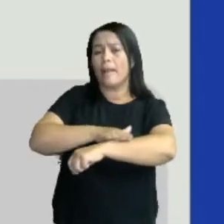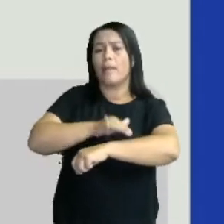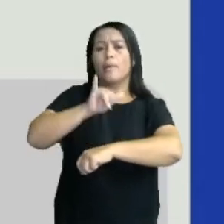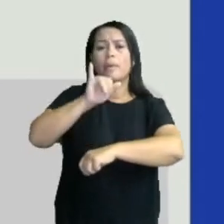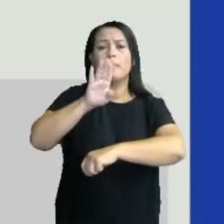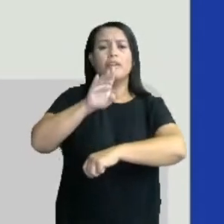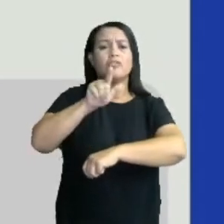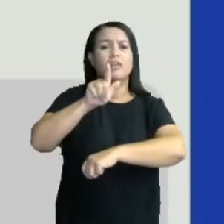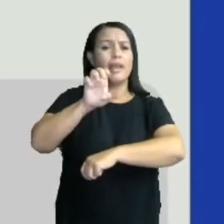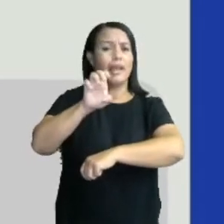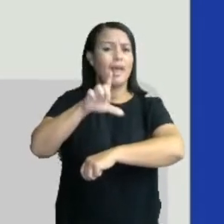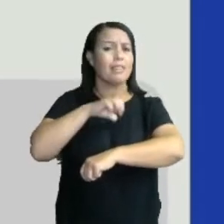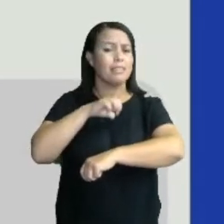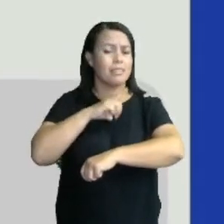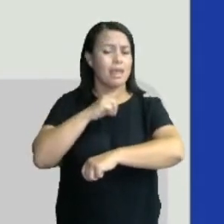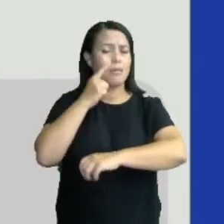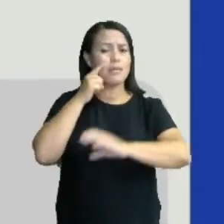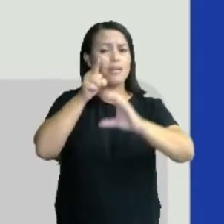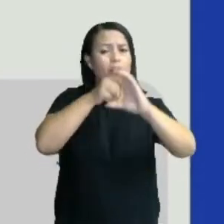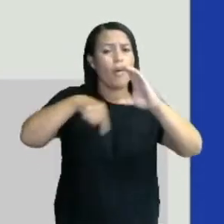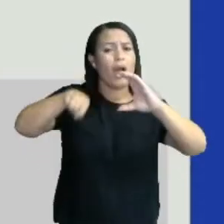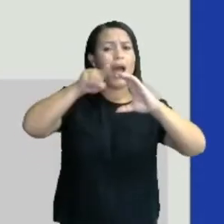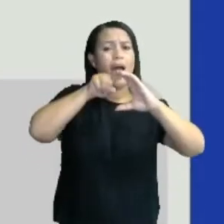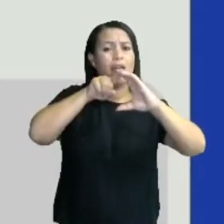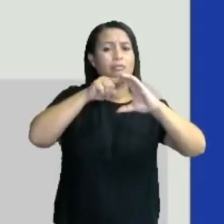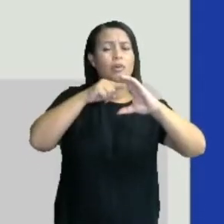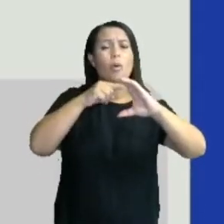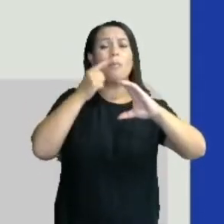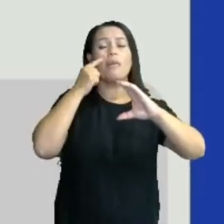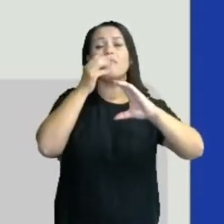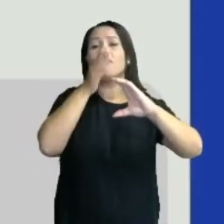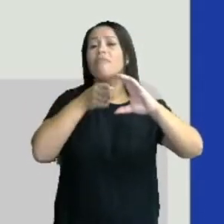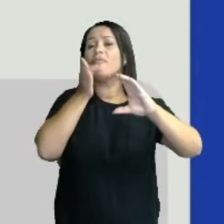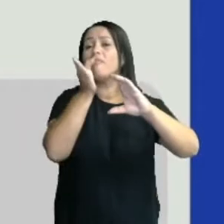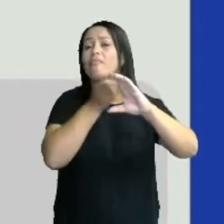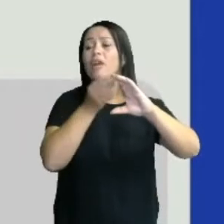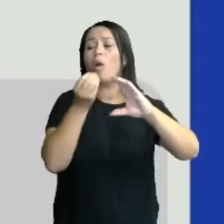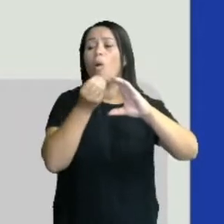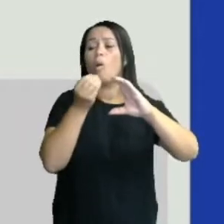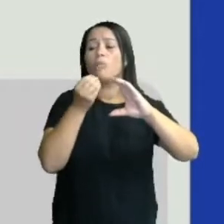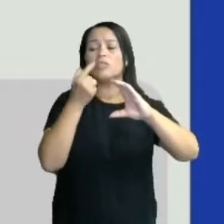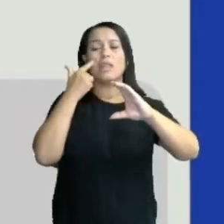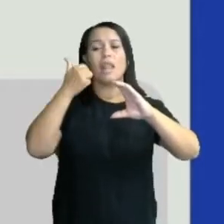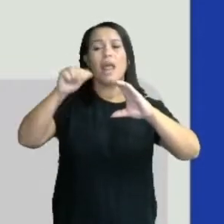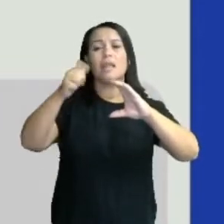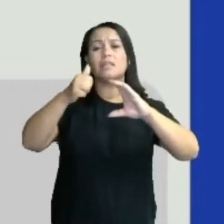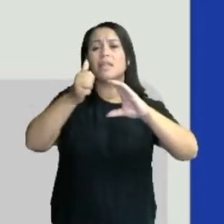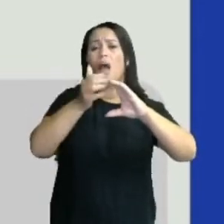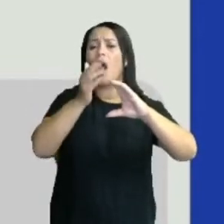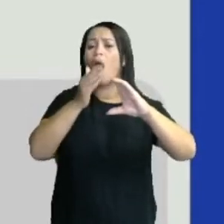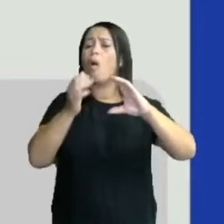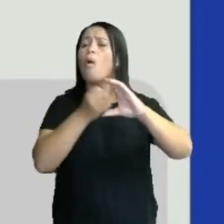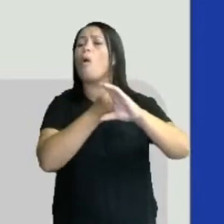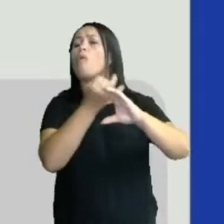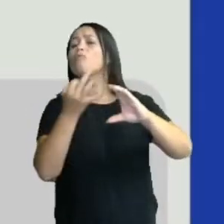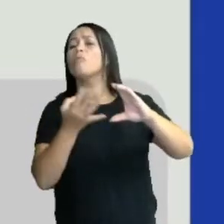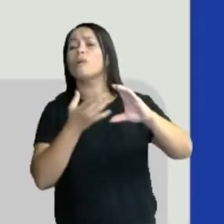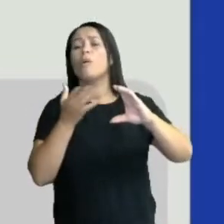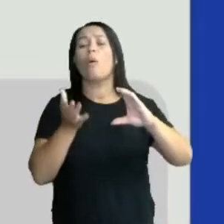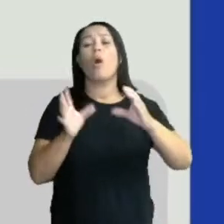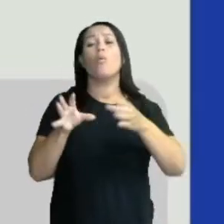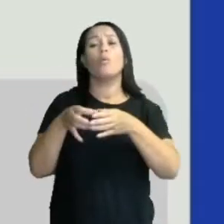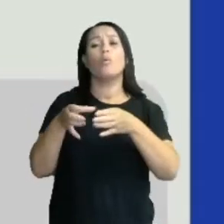um censo e trouxe esse gráfico aqui, ó, para a gente analisar. Então, conforme o gráfico, quais são os grupos que compõem a